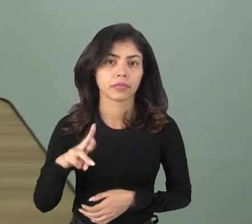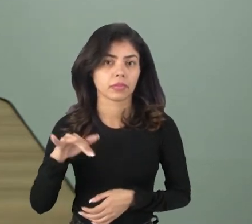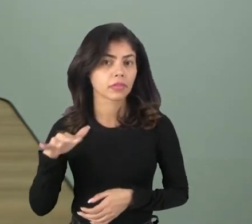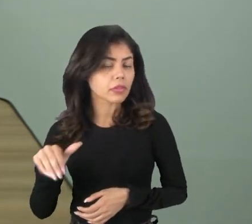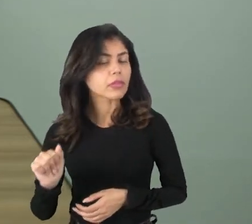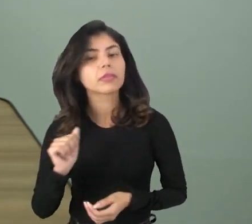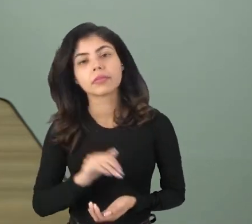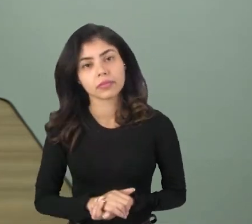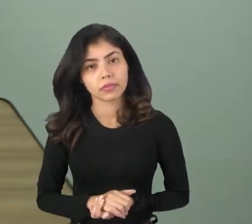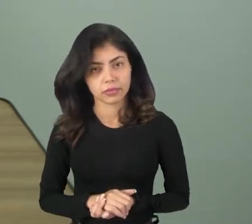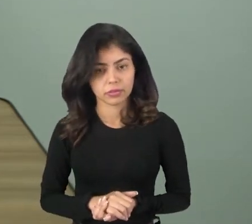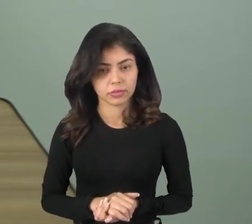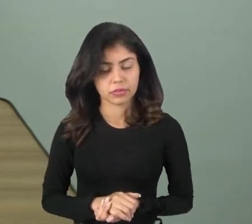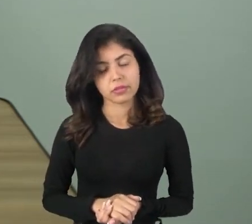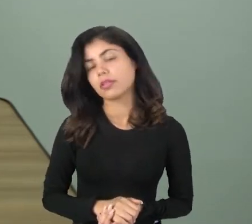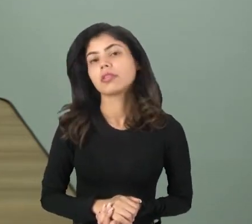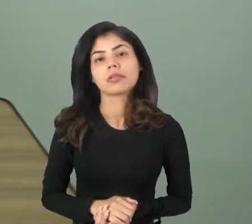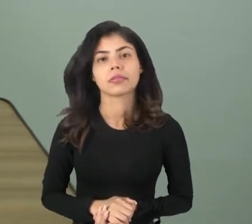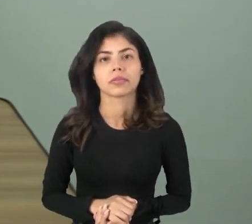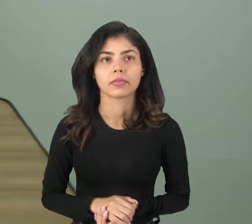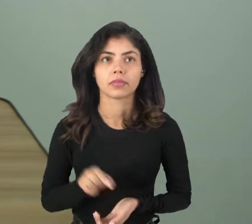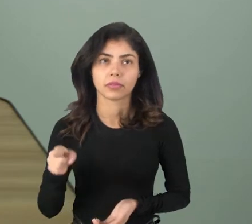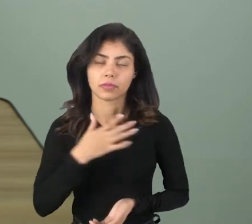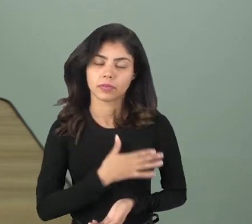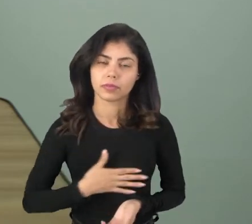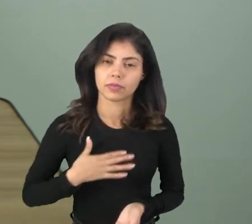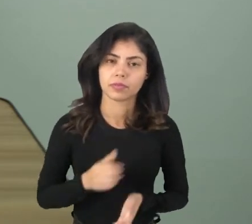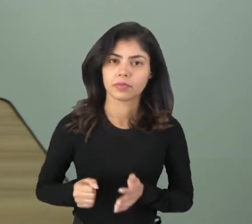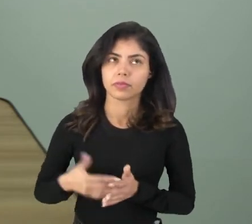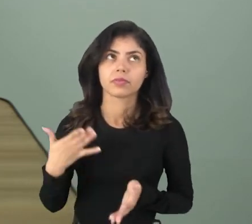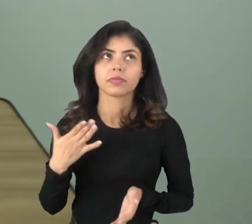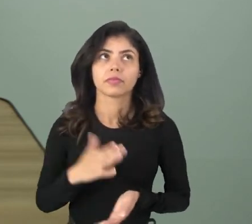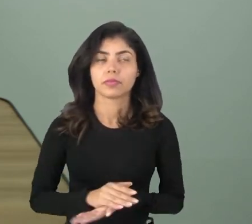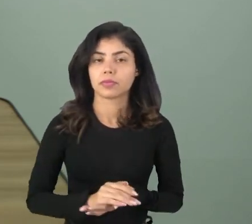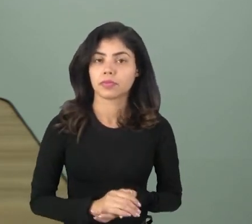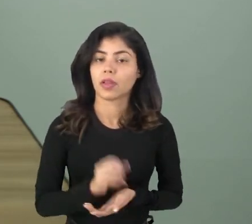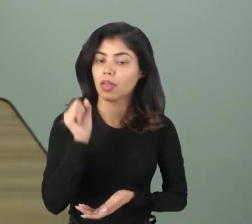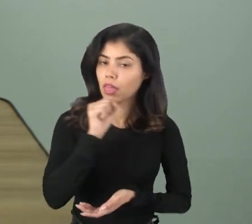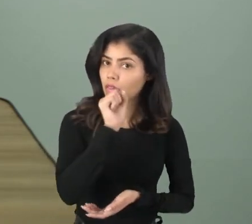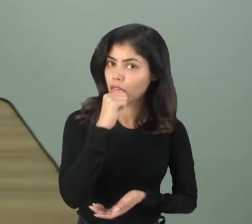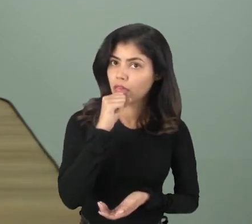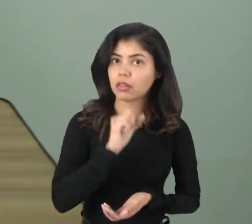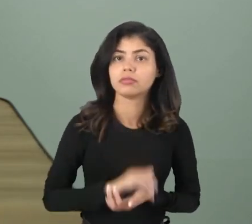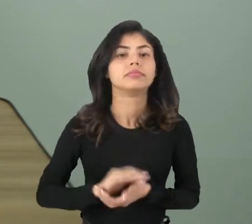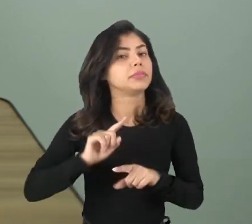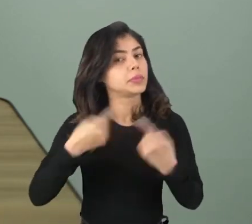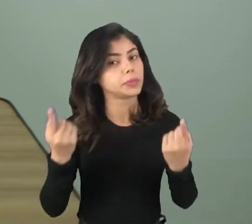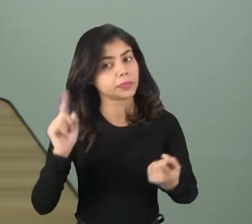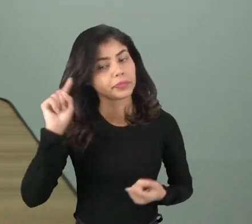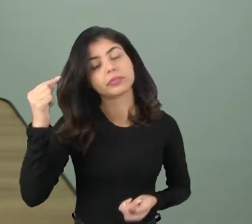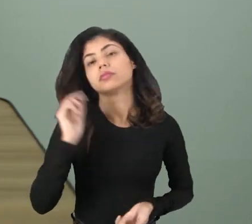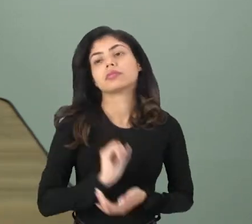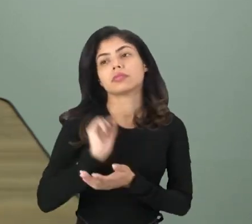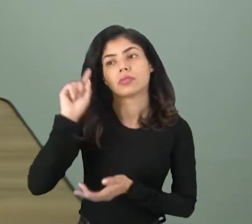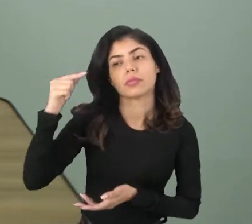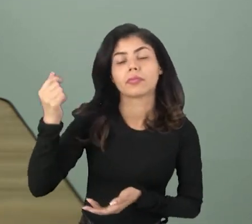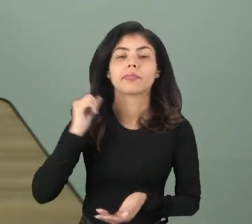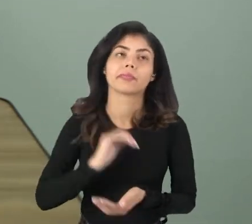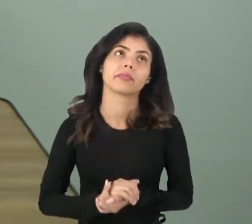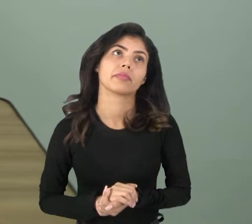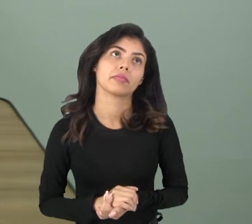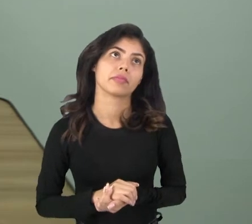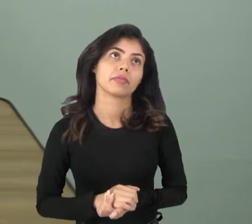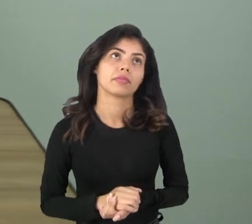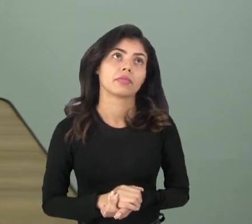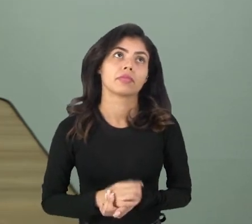Mariana, né? Mariana, ela gosta muito de sorvete. E aí, ela foi lá